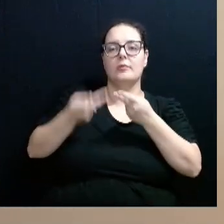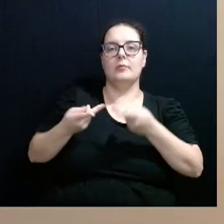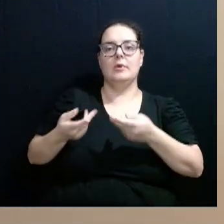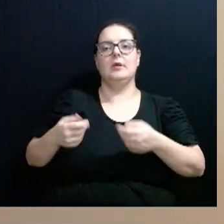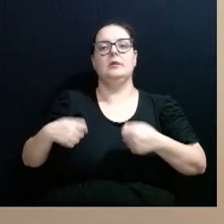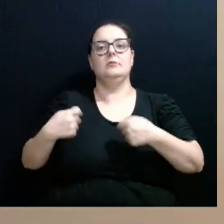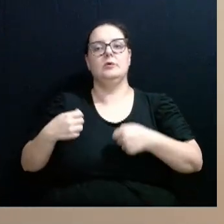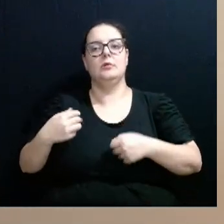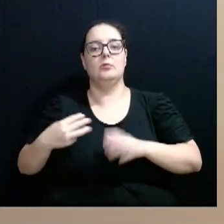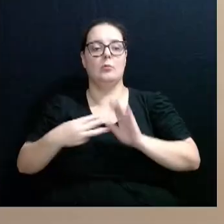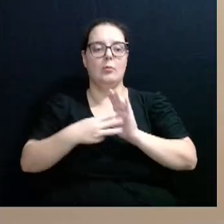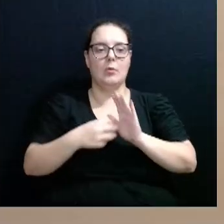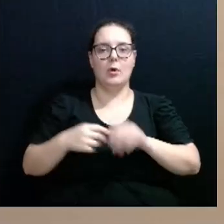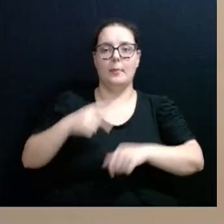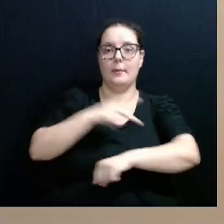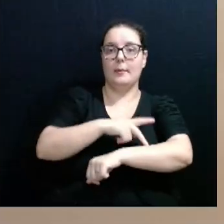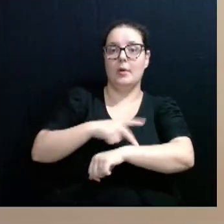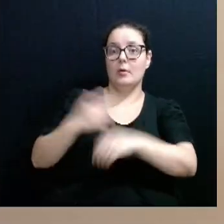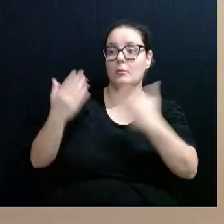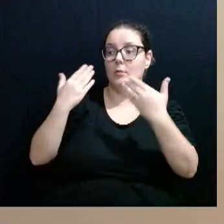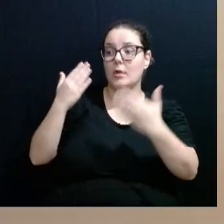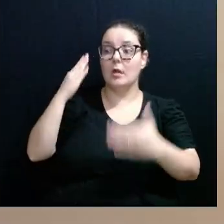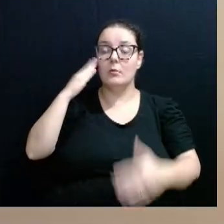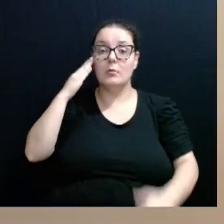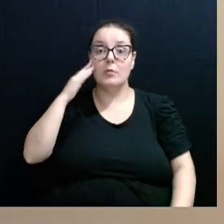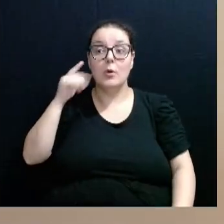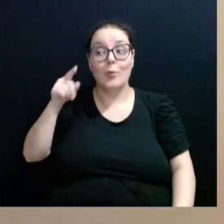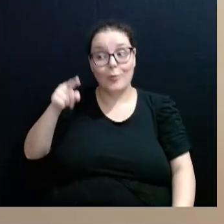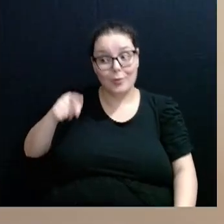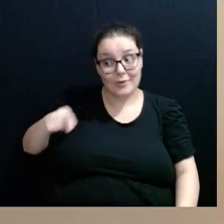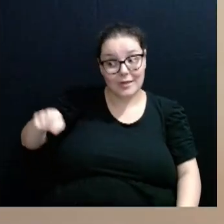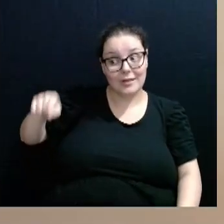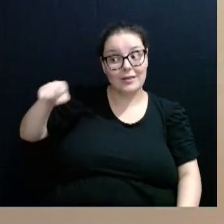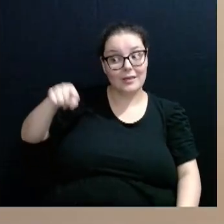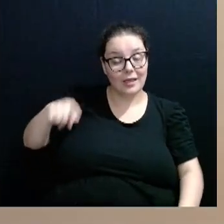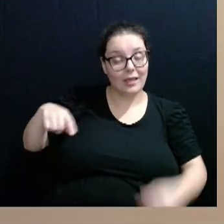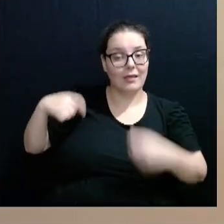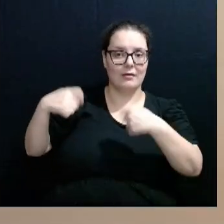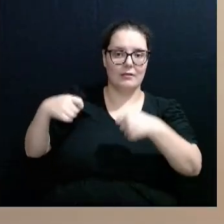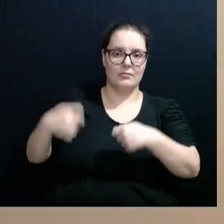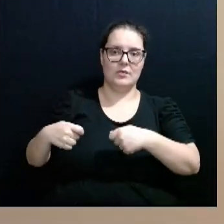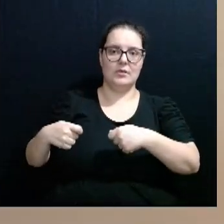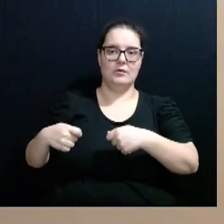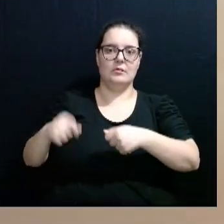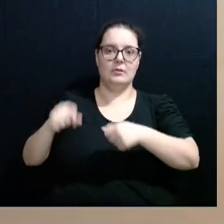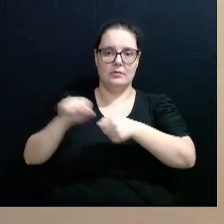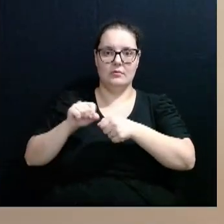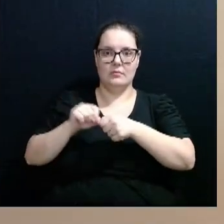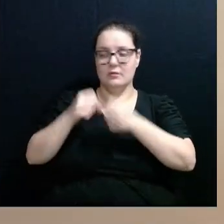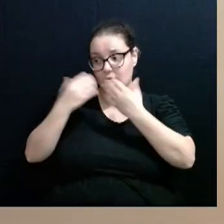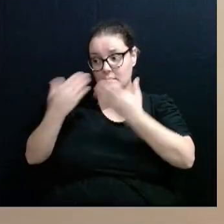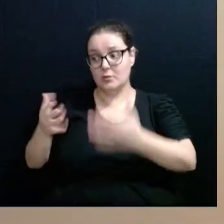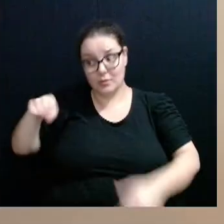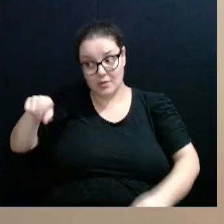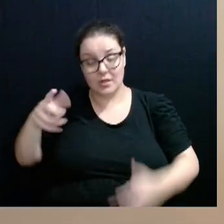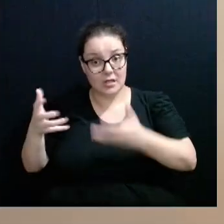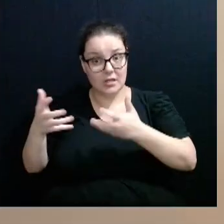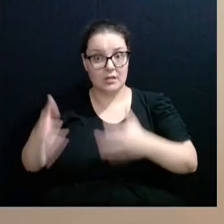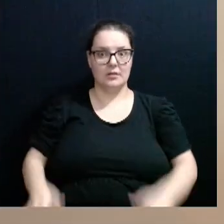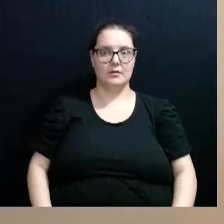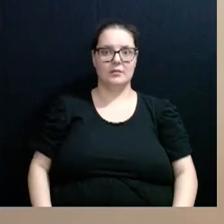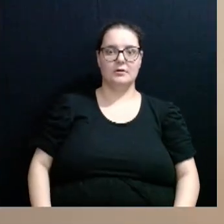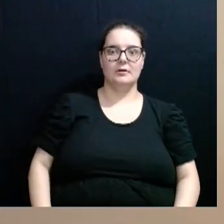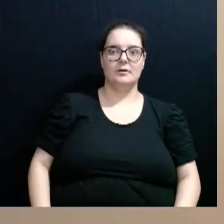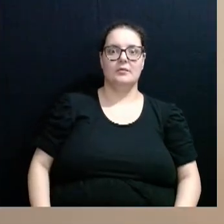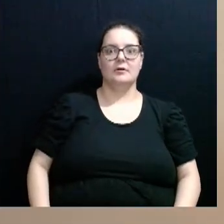pedagogia, psicologia para entender o que as pessoas para quem você quer fazer o bem quer. Sim. E nós fomos conversar com as meninas e os meninos